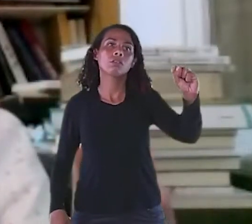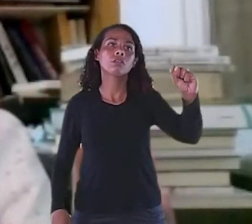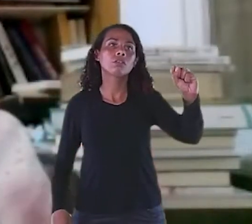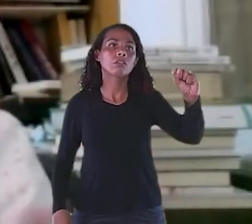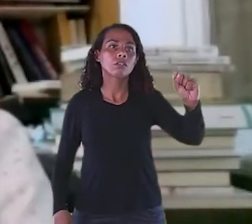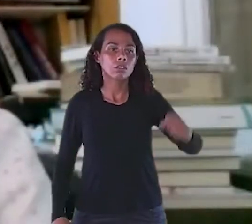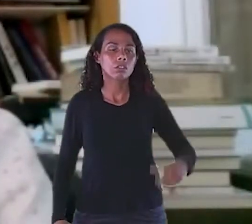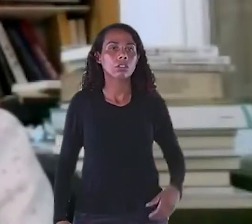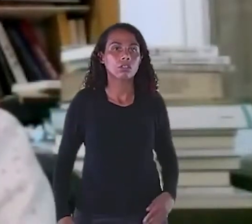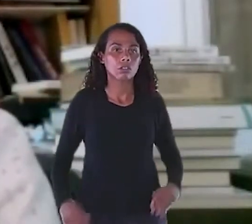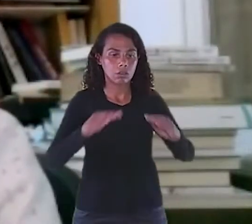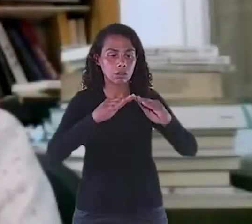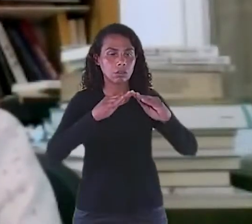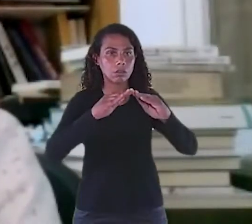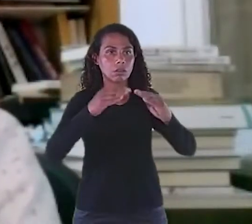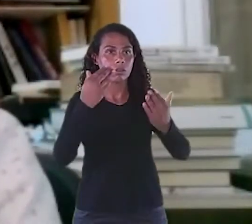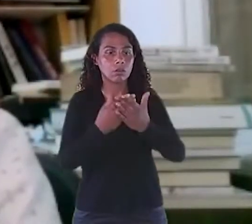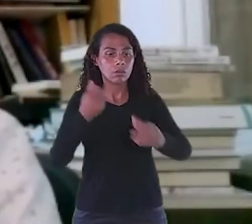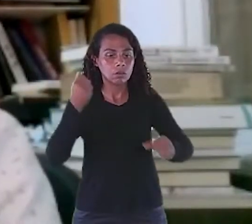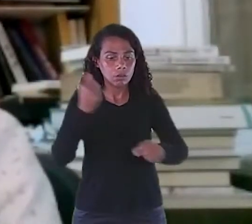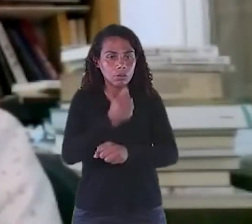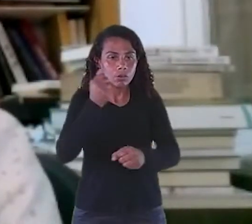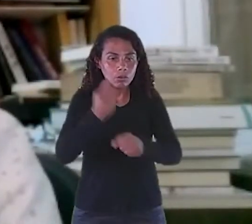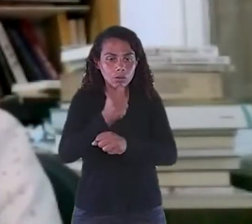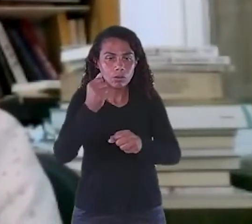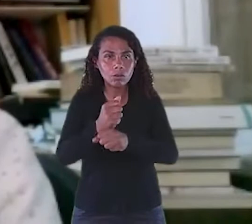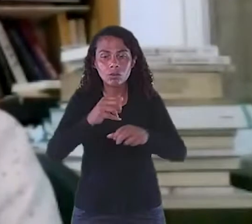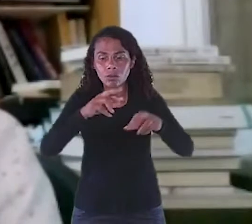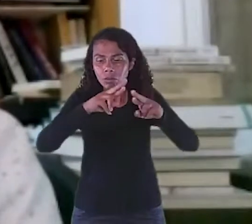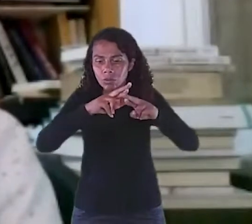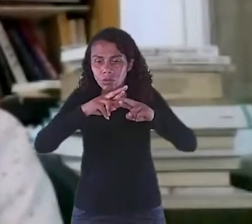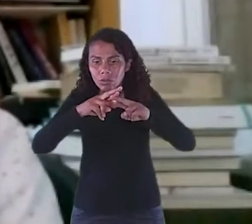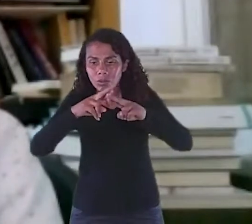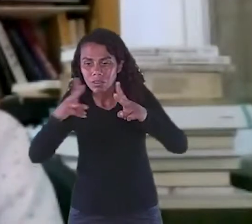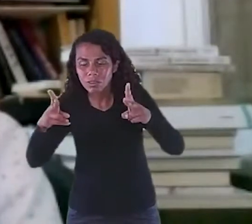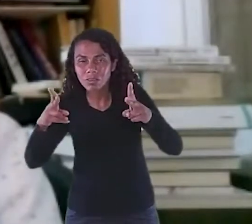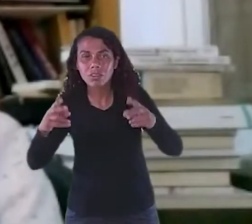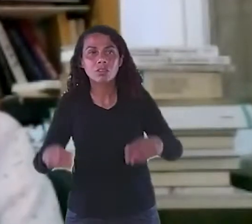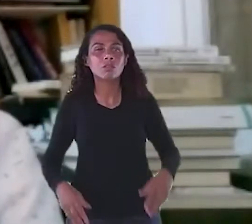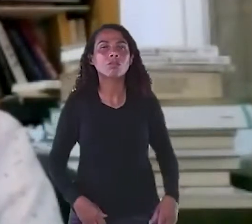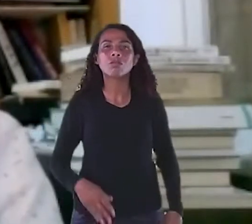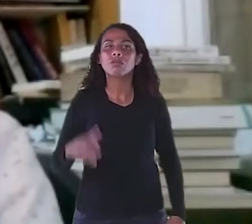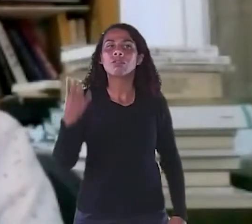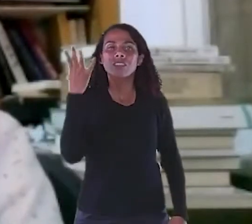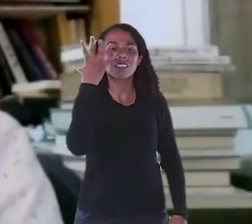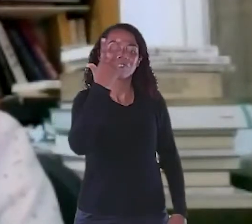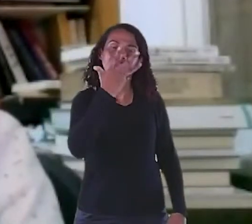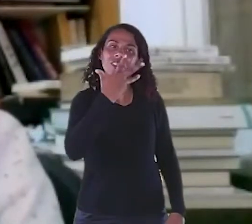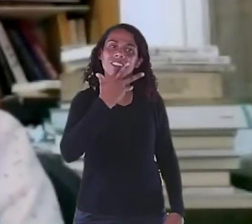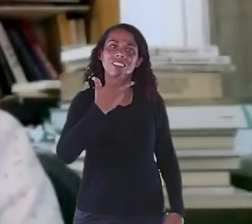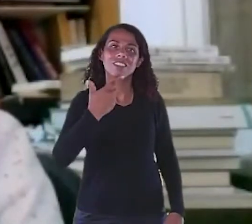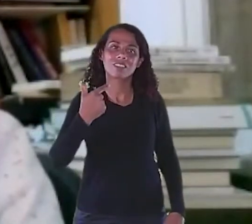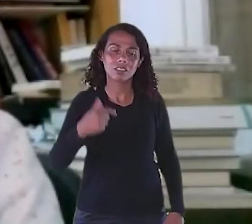em pilotis, com no ventre, assim, tinha uma rampa que subia. Isso